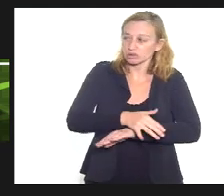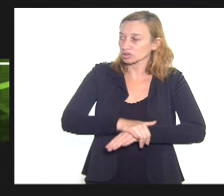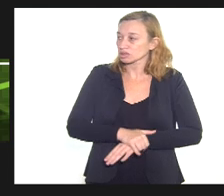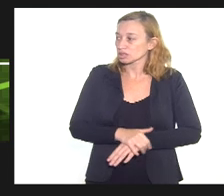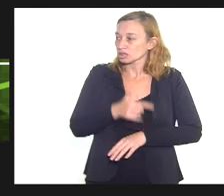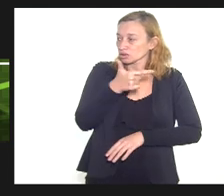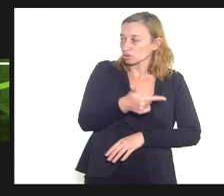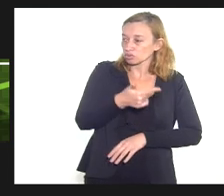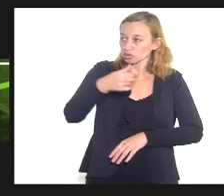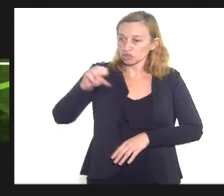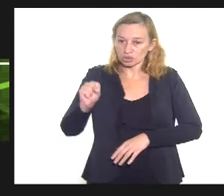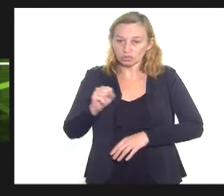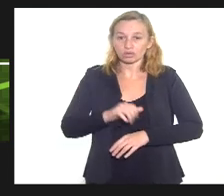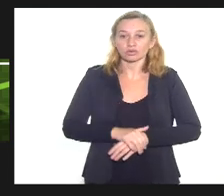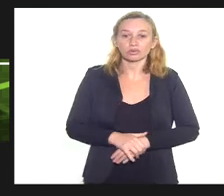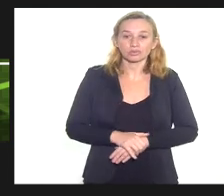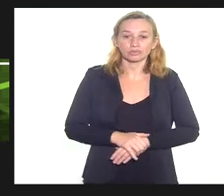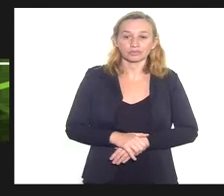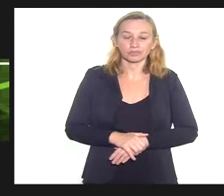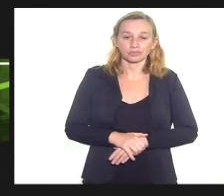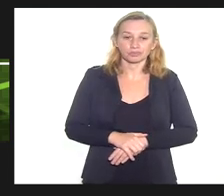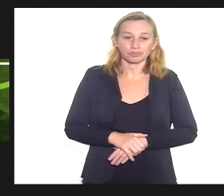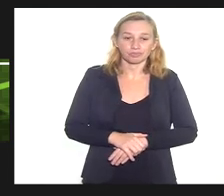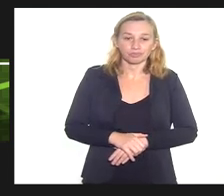em 2018.